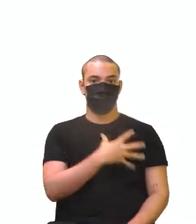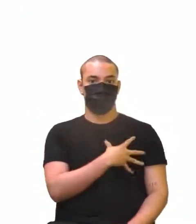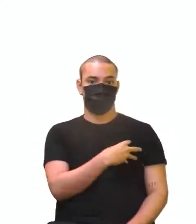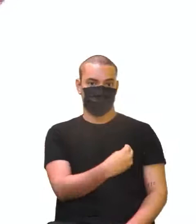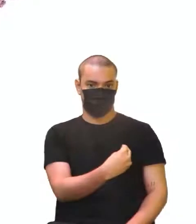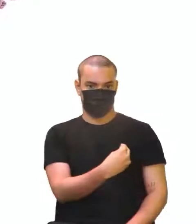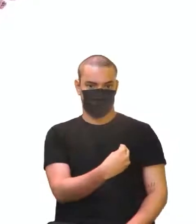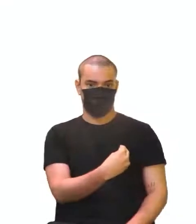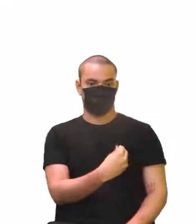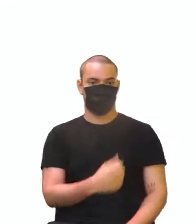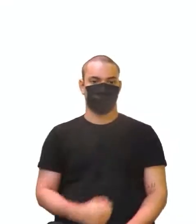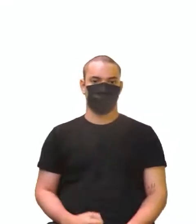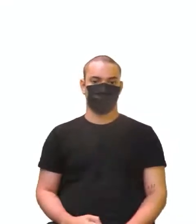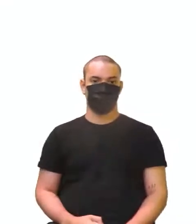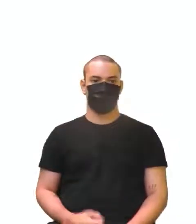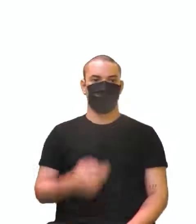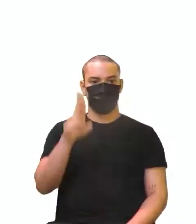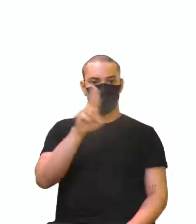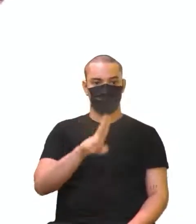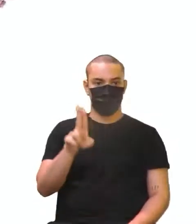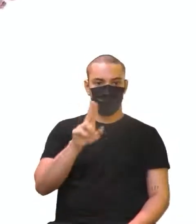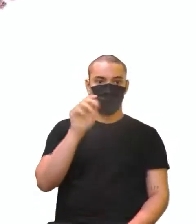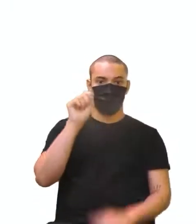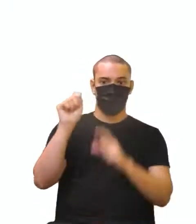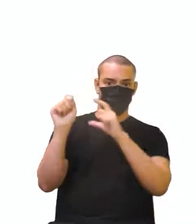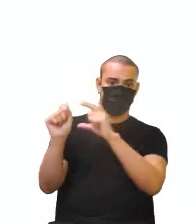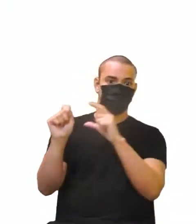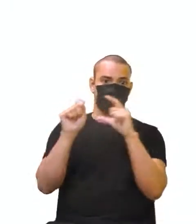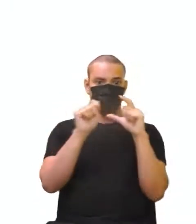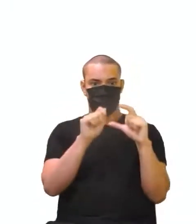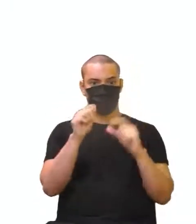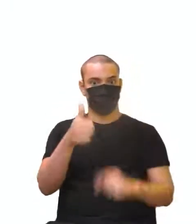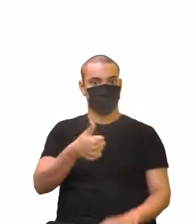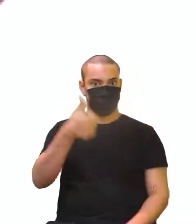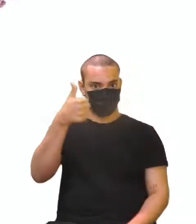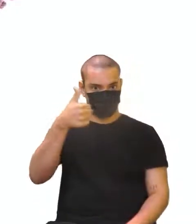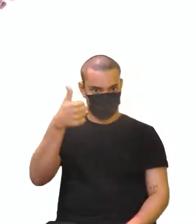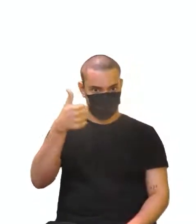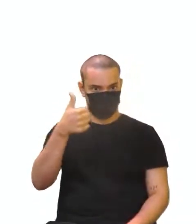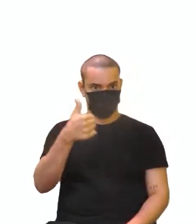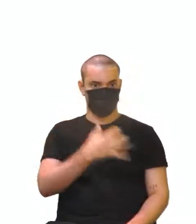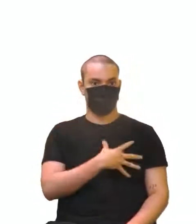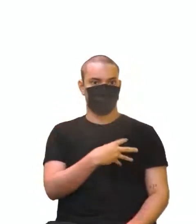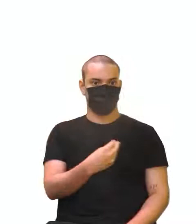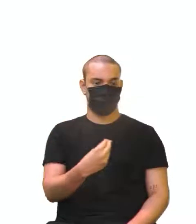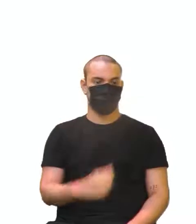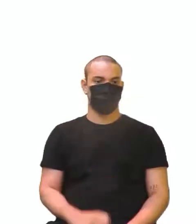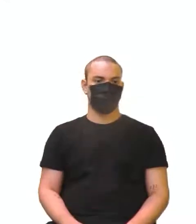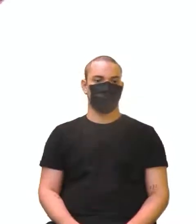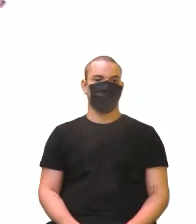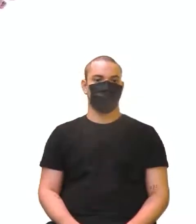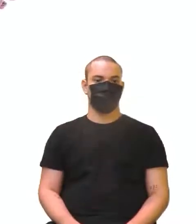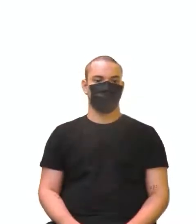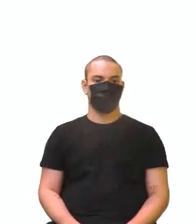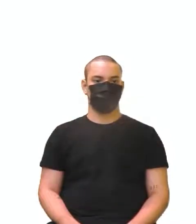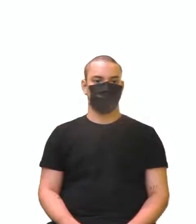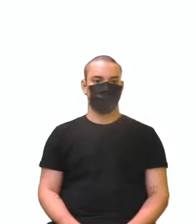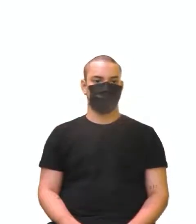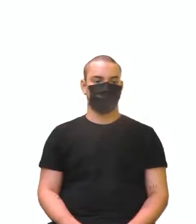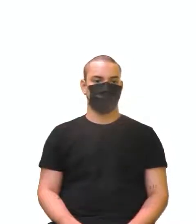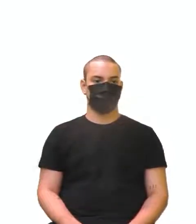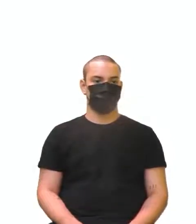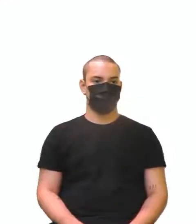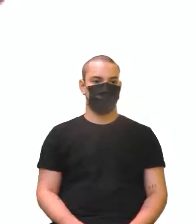filhos. Ó, eu vou pegar esse azão com esse azão, vai ser o primeiro filho, né? Aqui no exemplo,